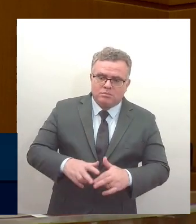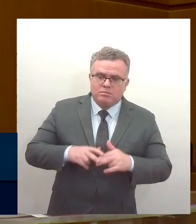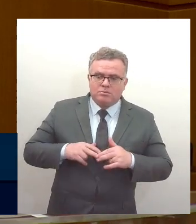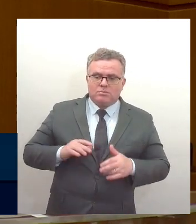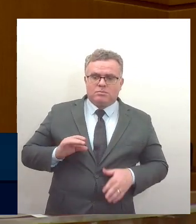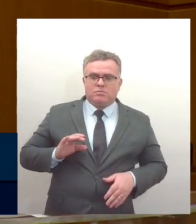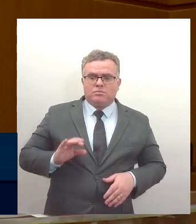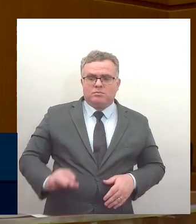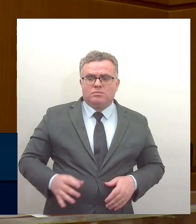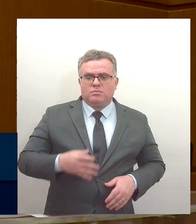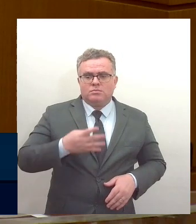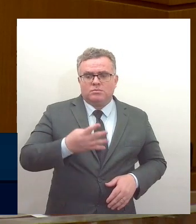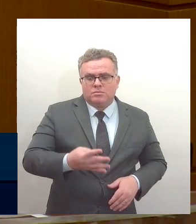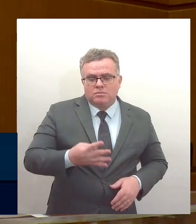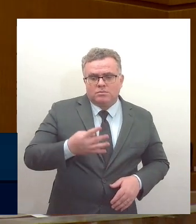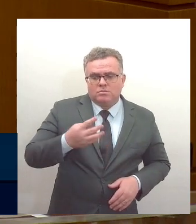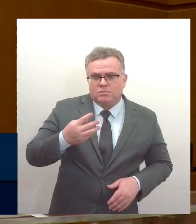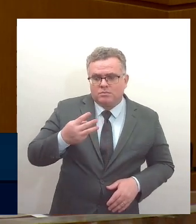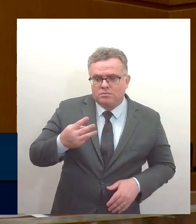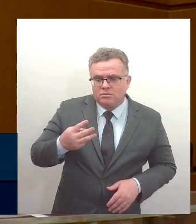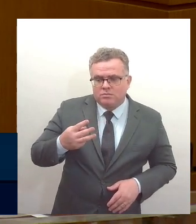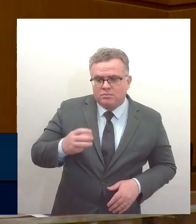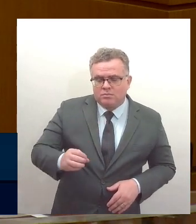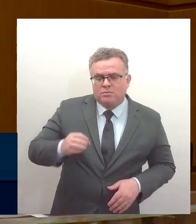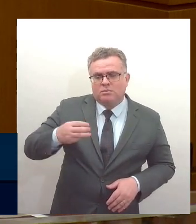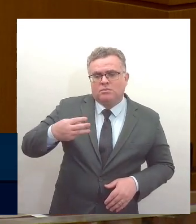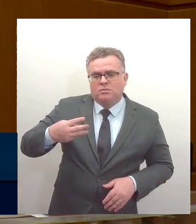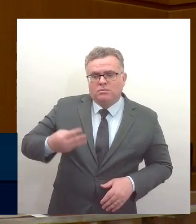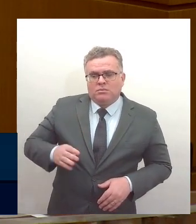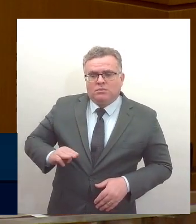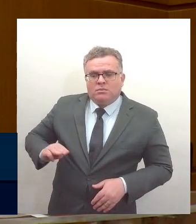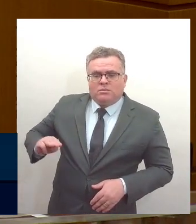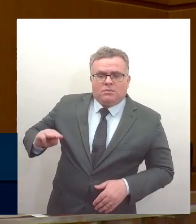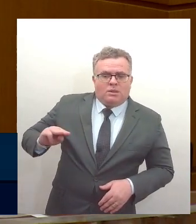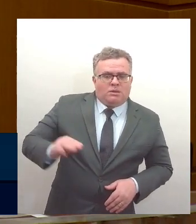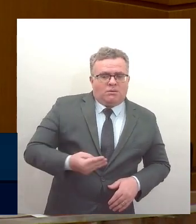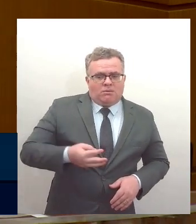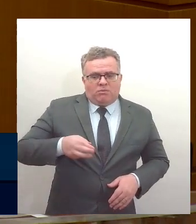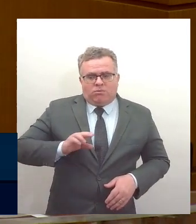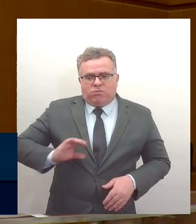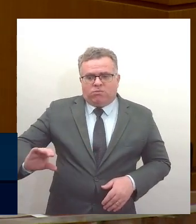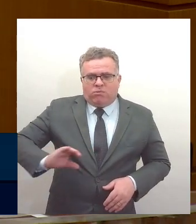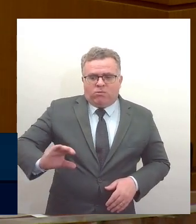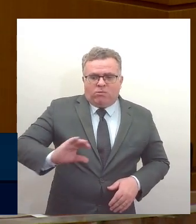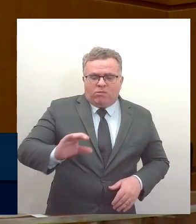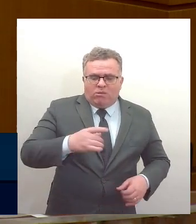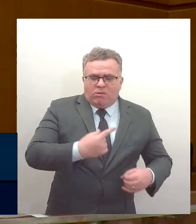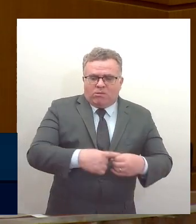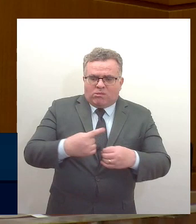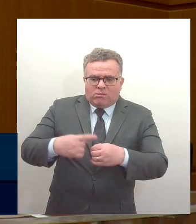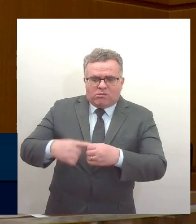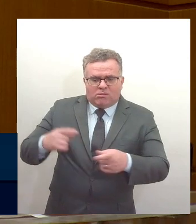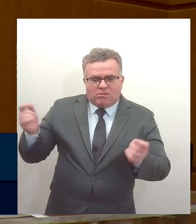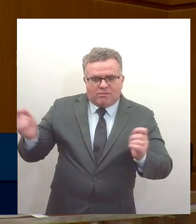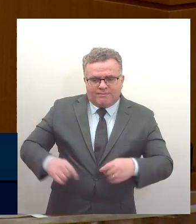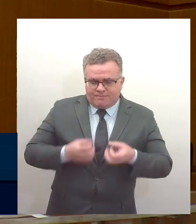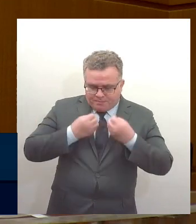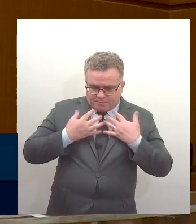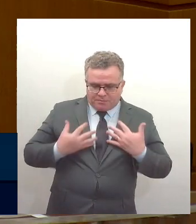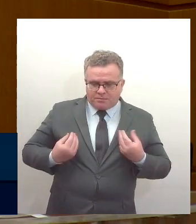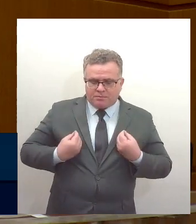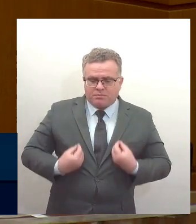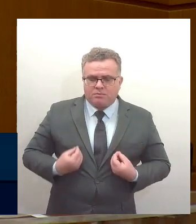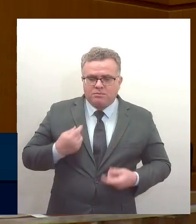milhões de reais para os municípios, um reflexo do bom momento vivido pela economia sergipana e retratam